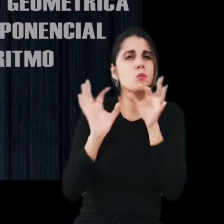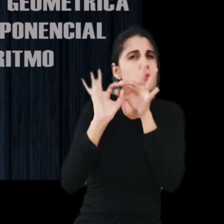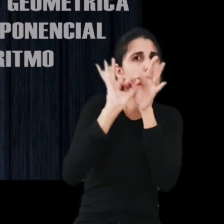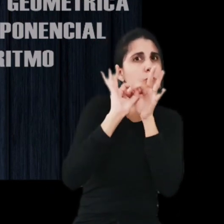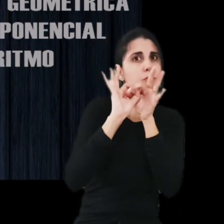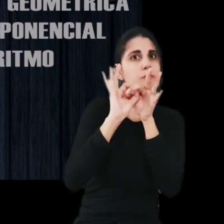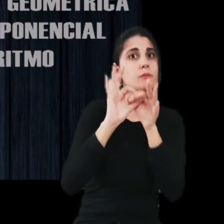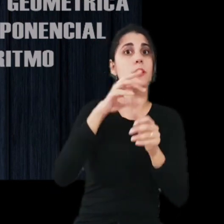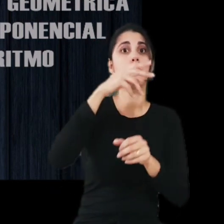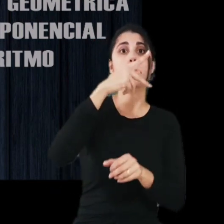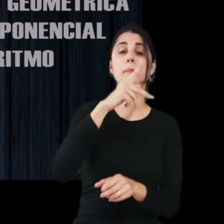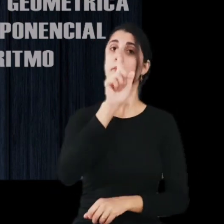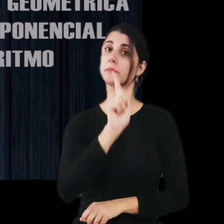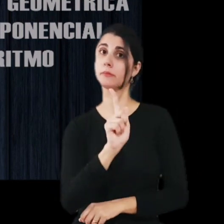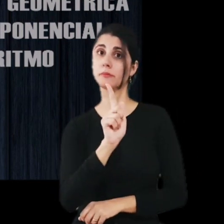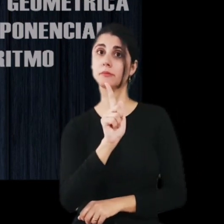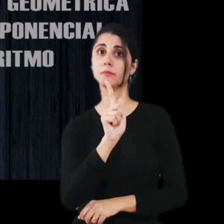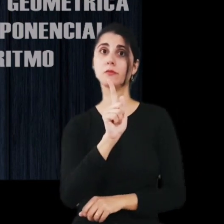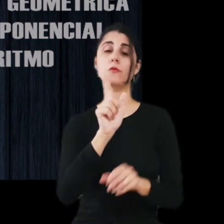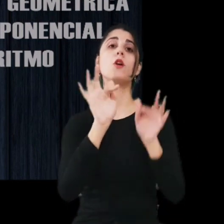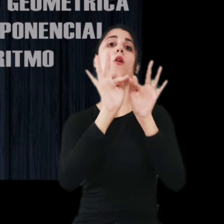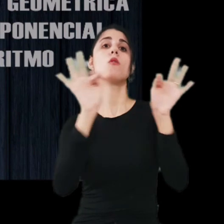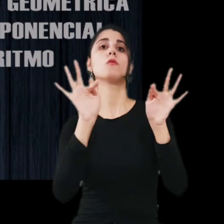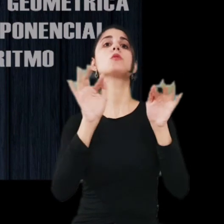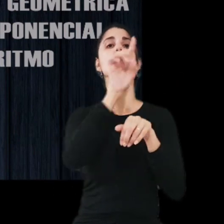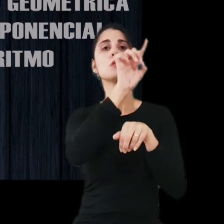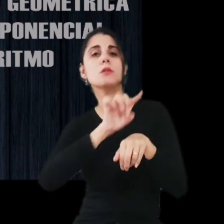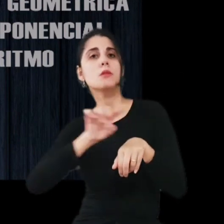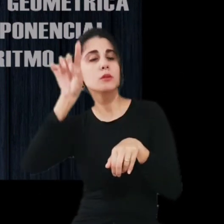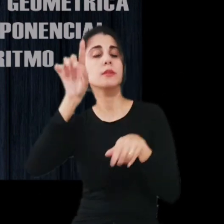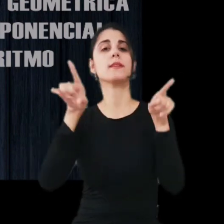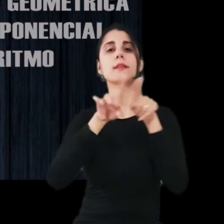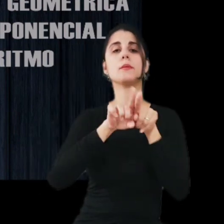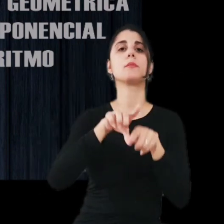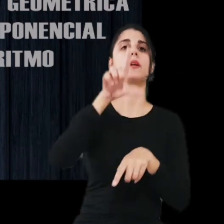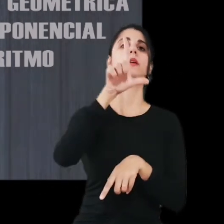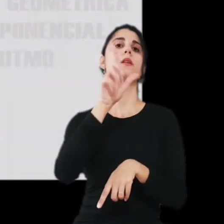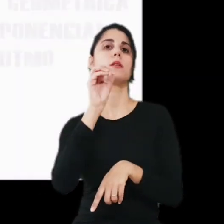com progressão geométrica, função exponencial e logaritmo.